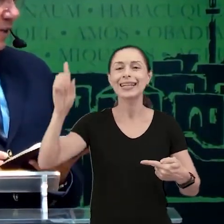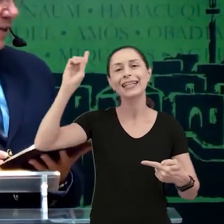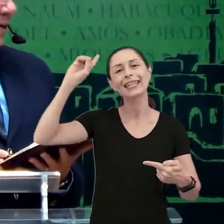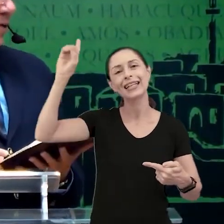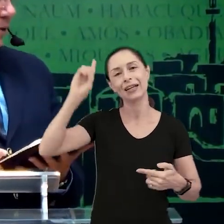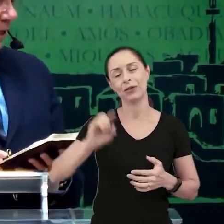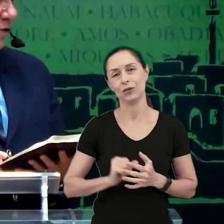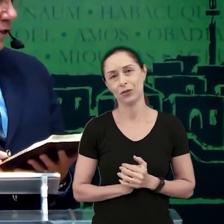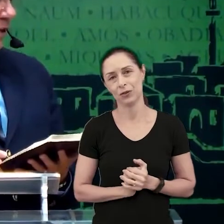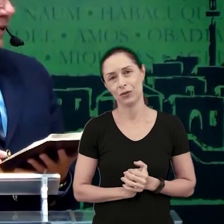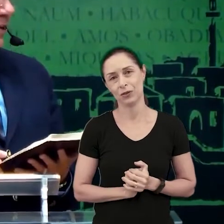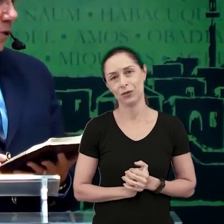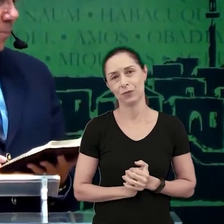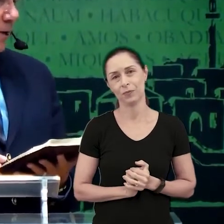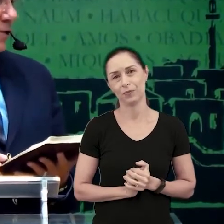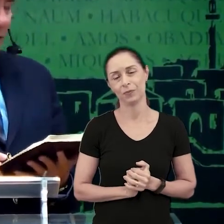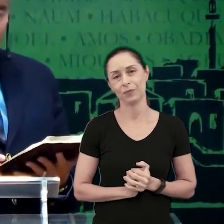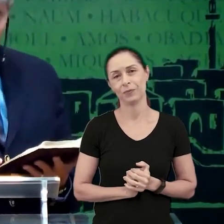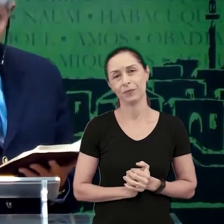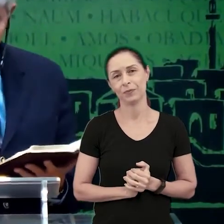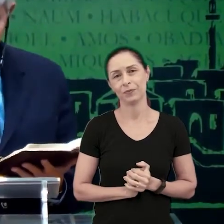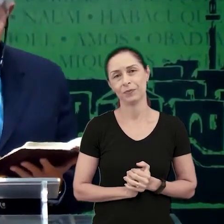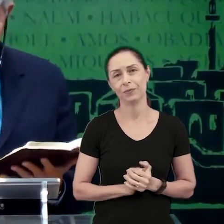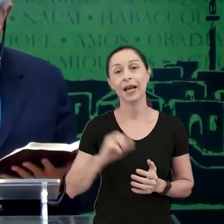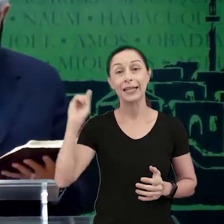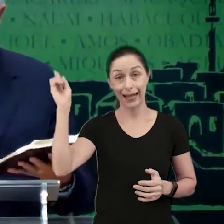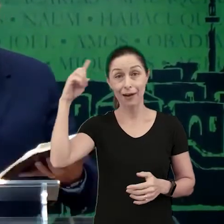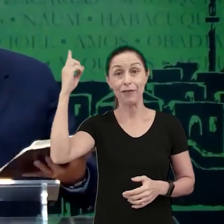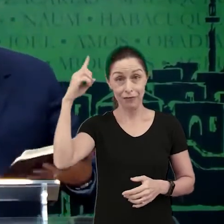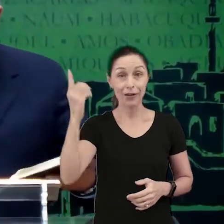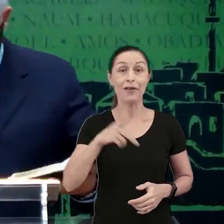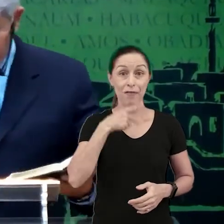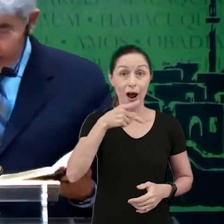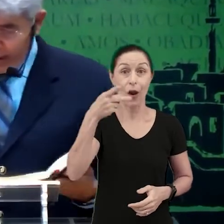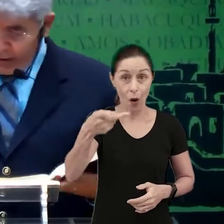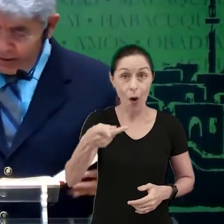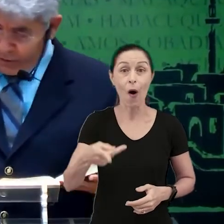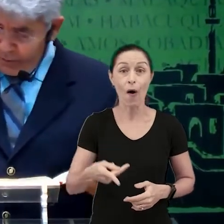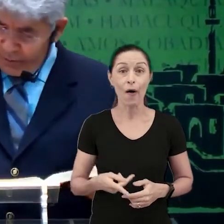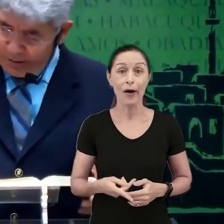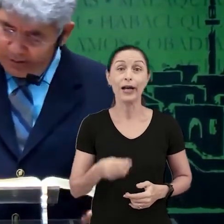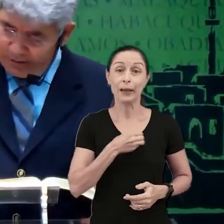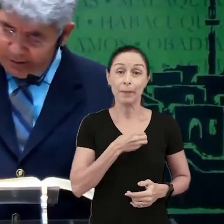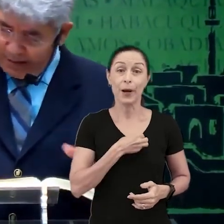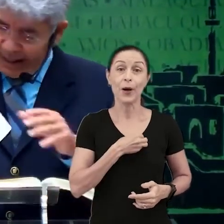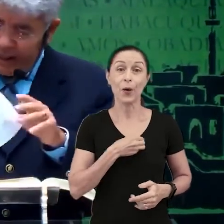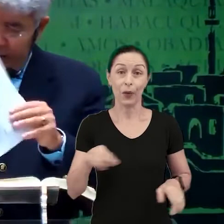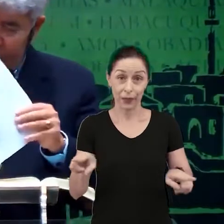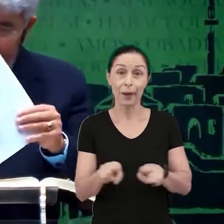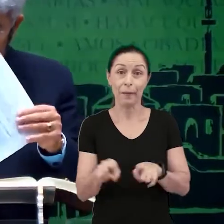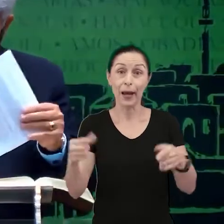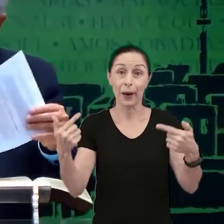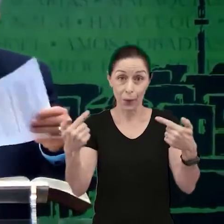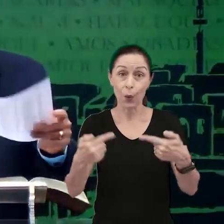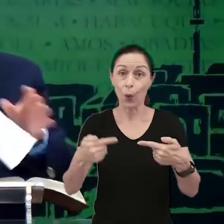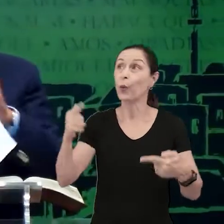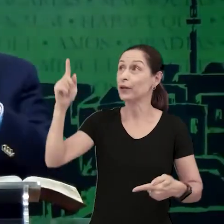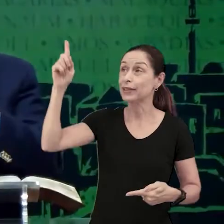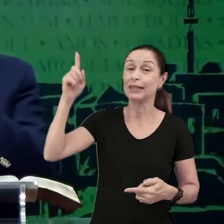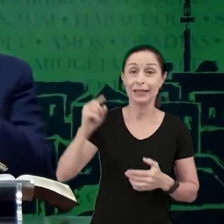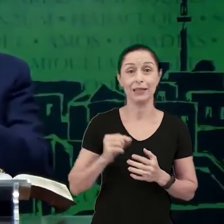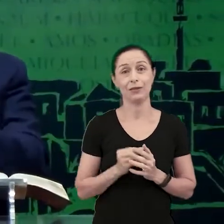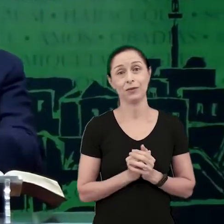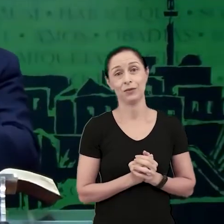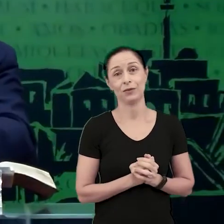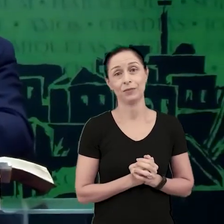contra ti somente pequei. Agora notem comigo ainda, irmãos, um outro